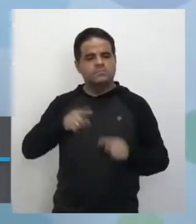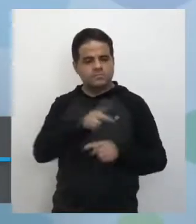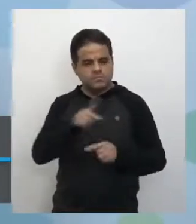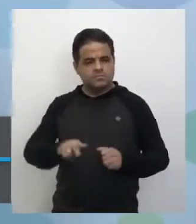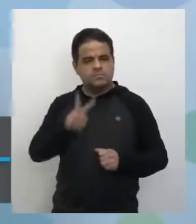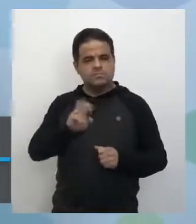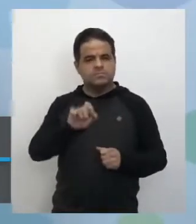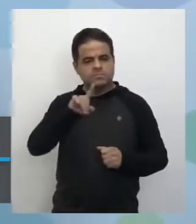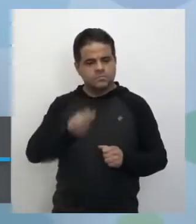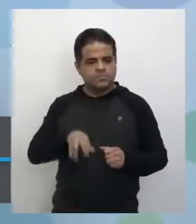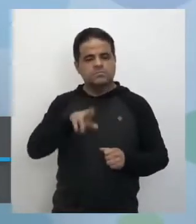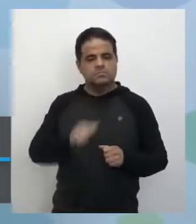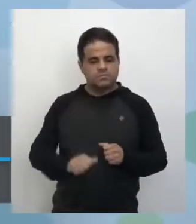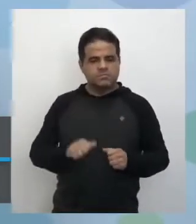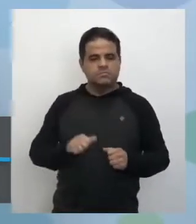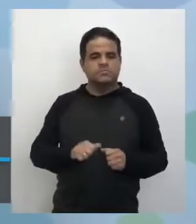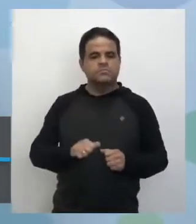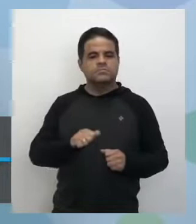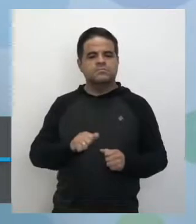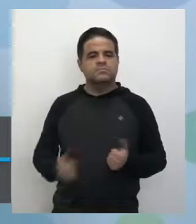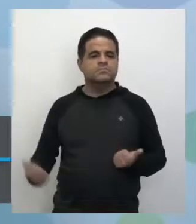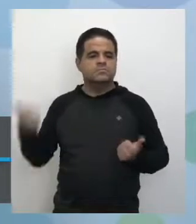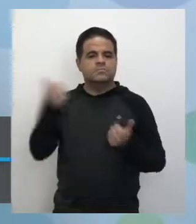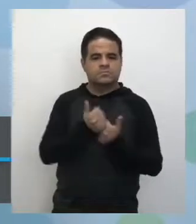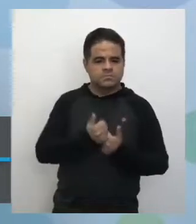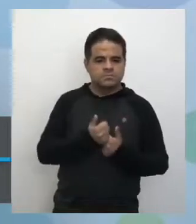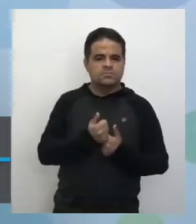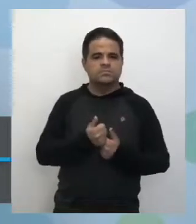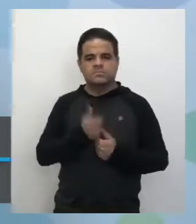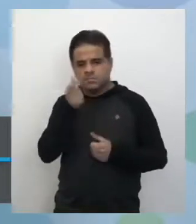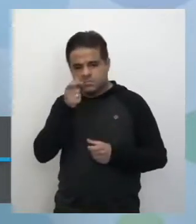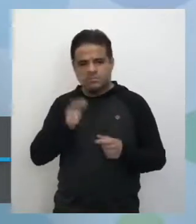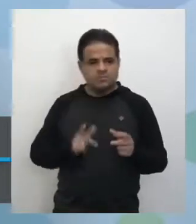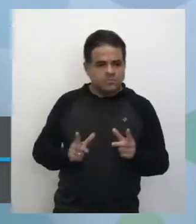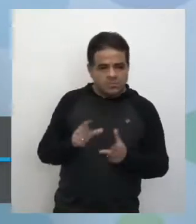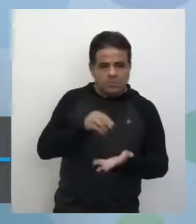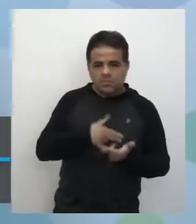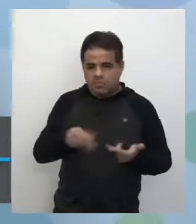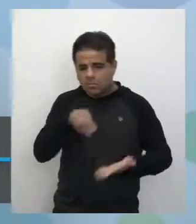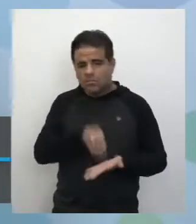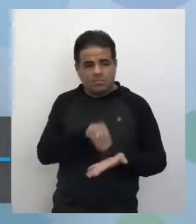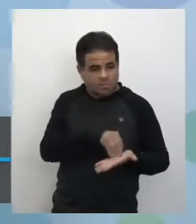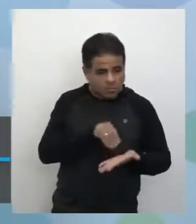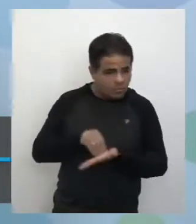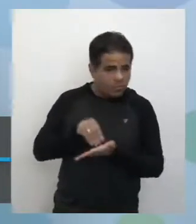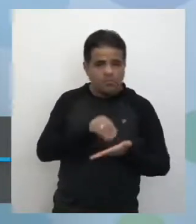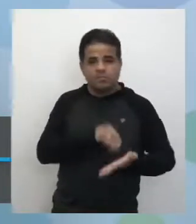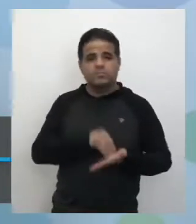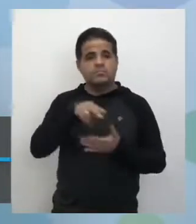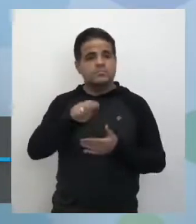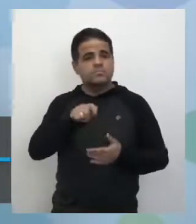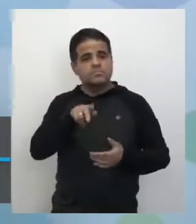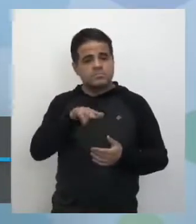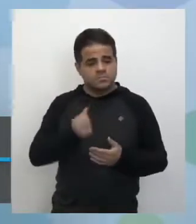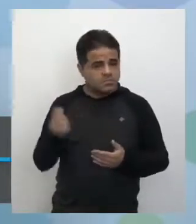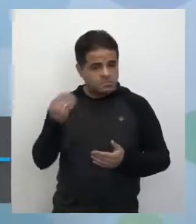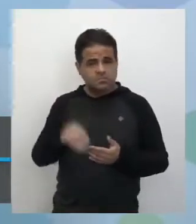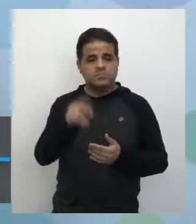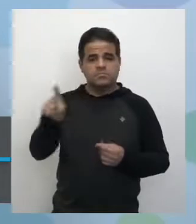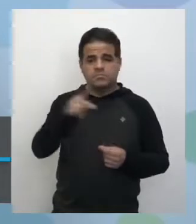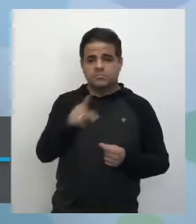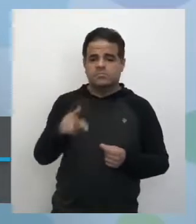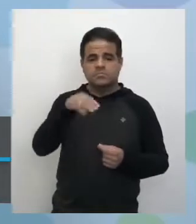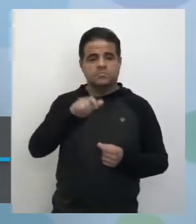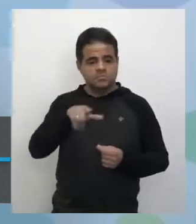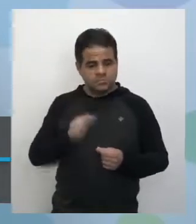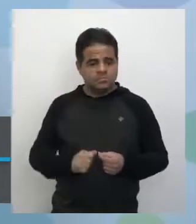falou próteses, substituir ou reparar tecidos em falta, né? Natália aqui. Professor Marcelo,